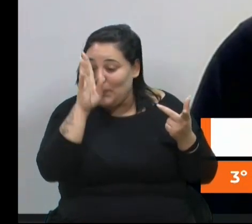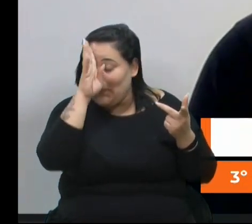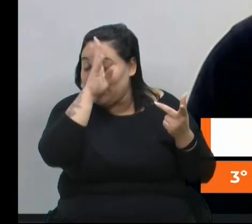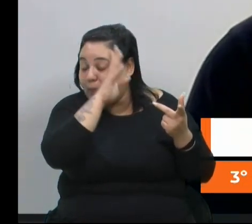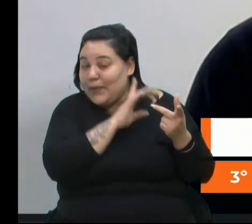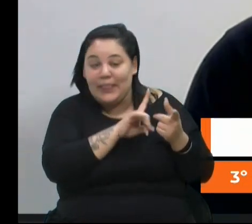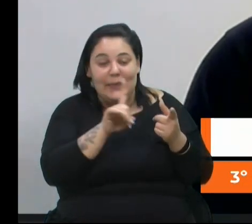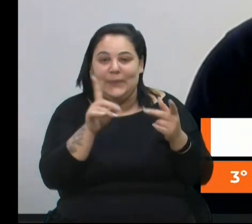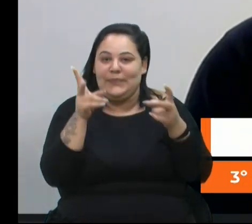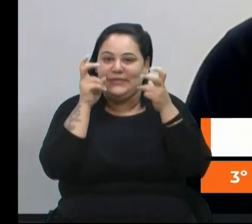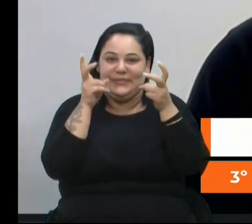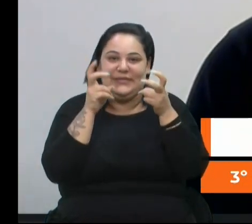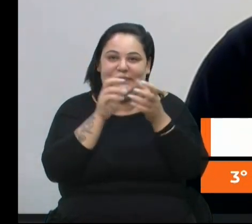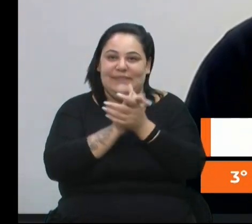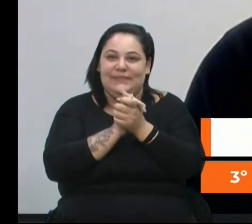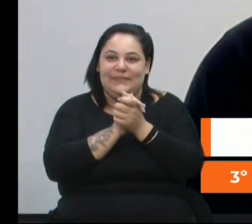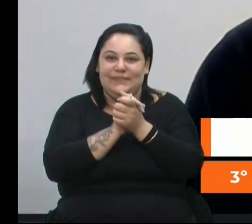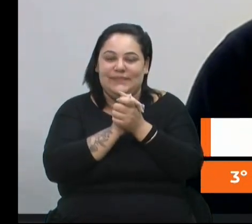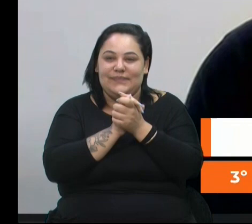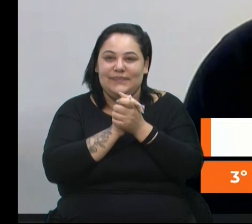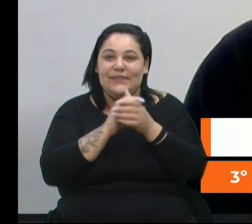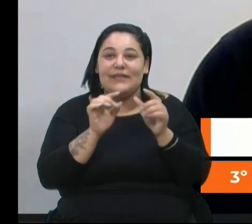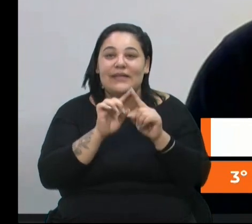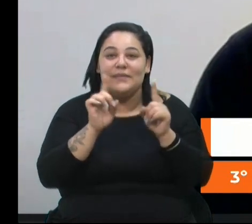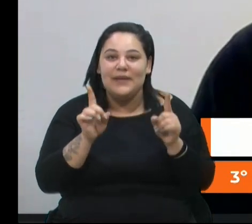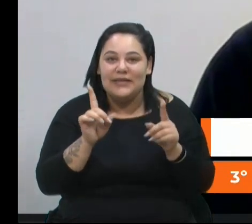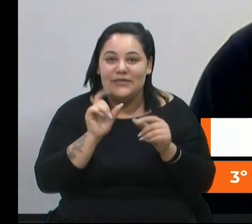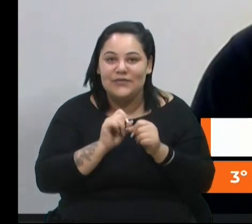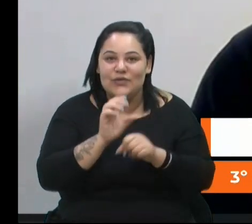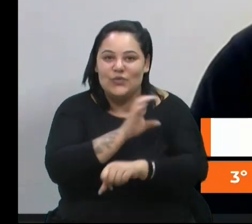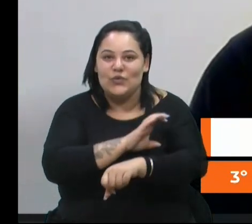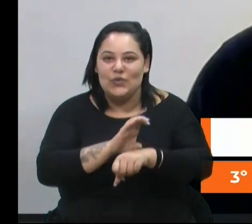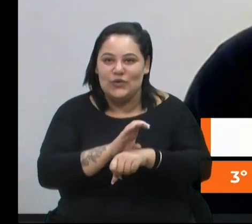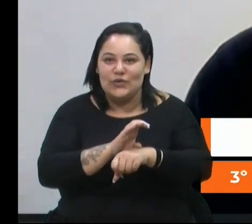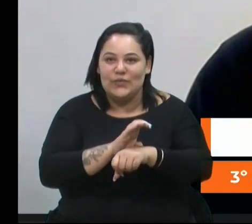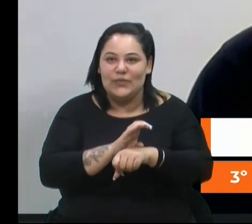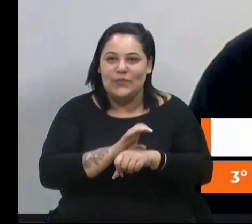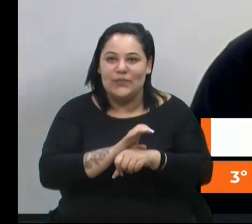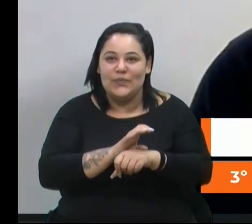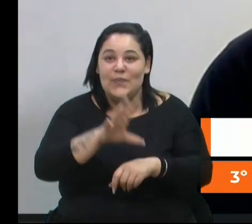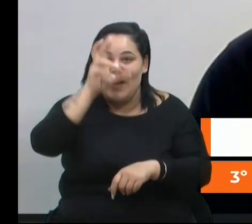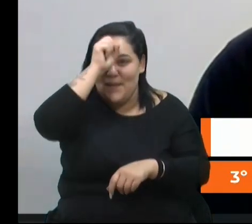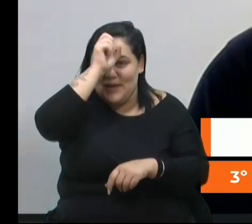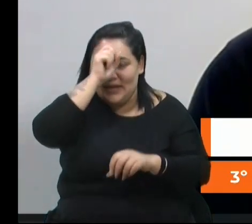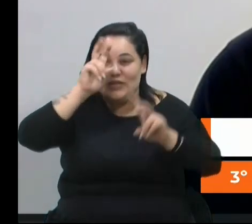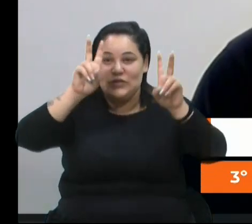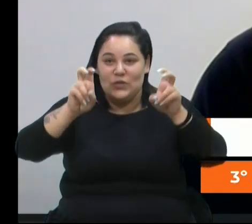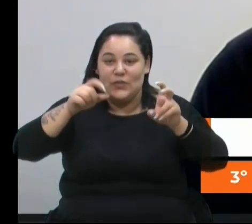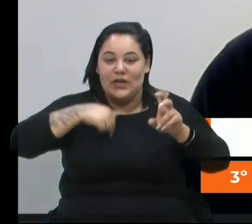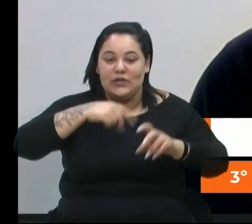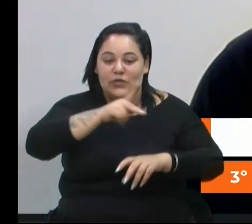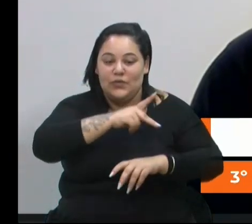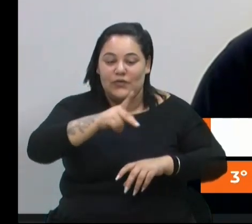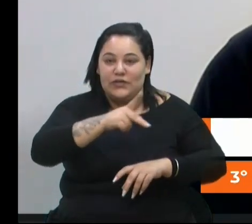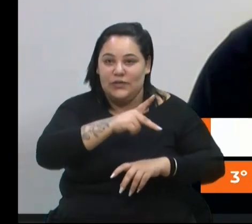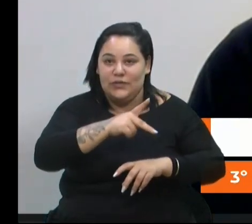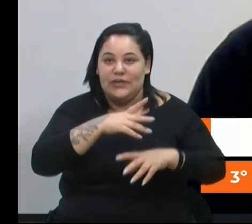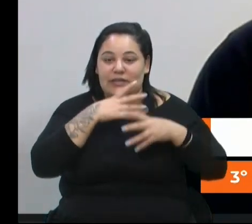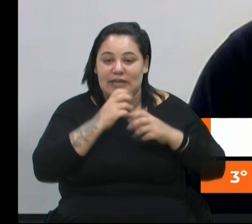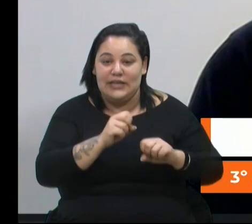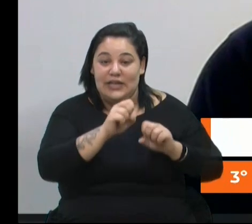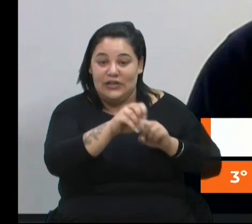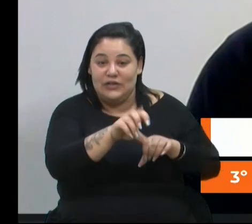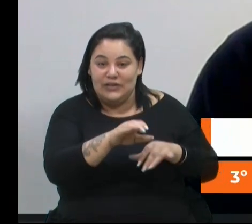despercebido. Mas resolvi fazer um curso para aprender sobre. Eu sou professor aqui da Secretaria de Estado de Educação